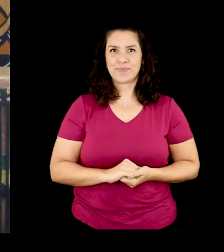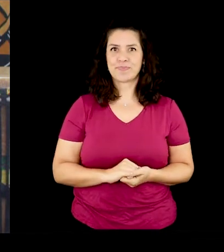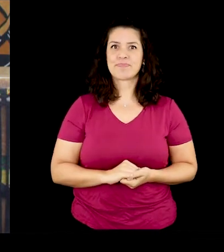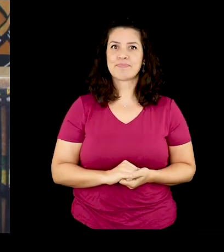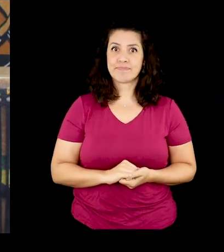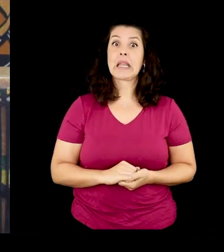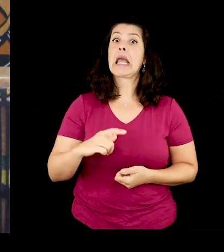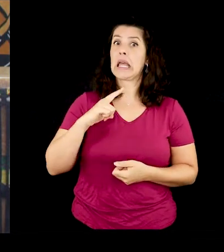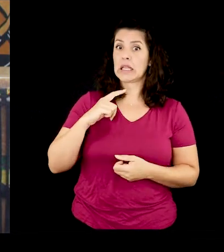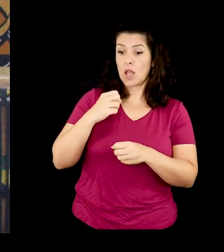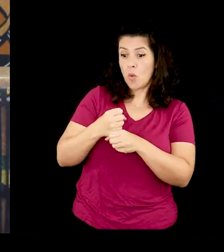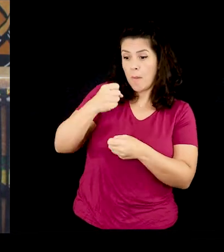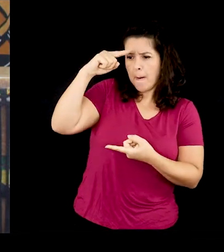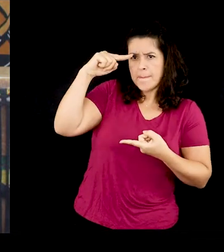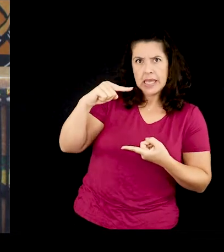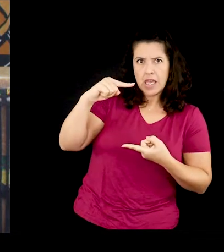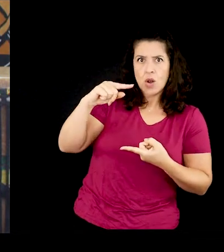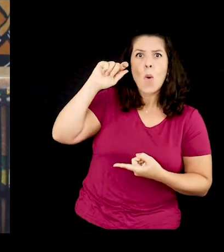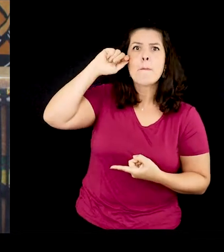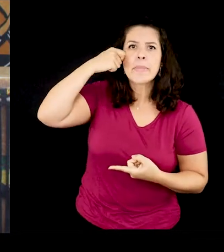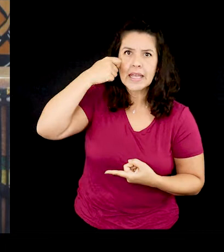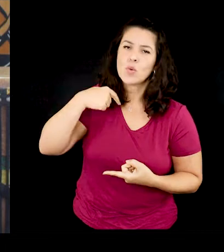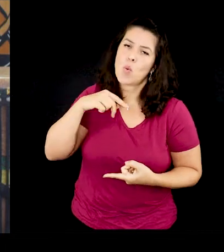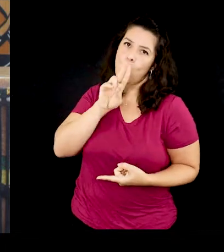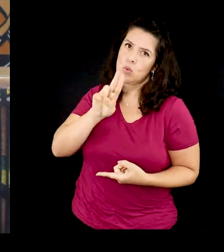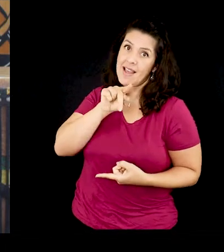Eu tenho um pequenininho preto, que é o que eu vou usar.